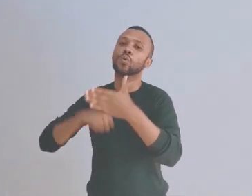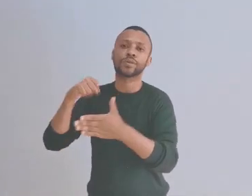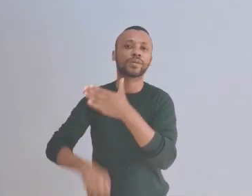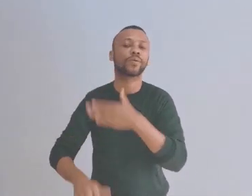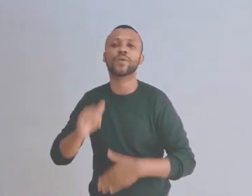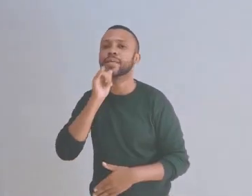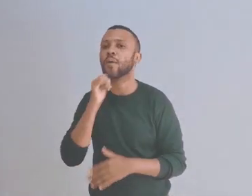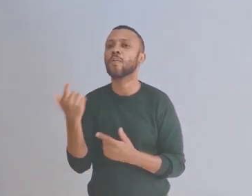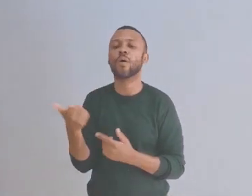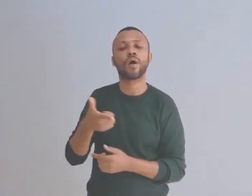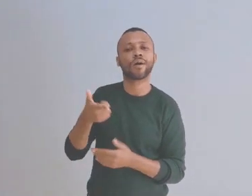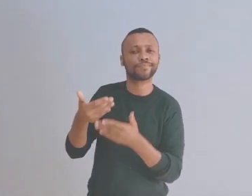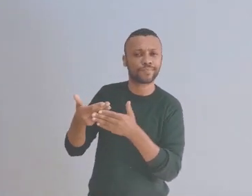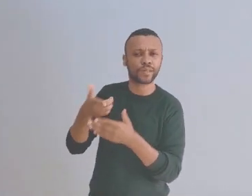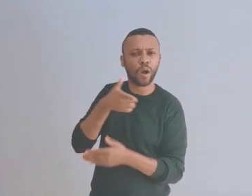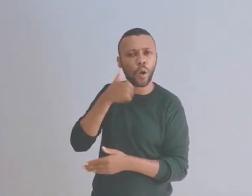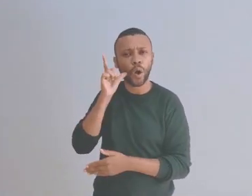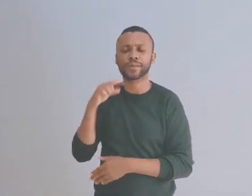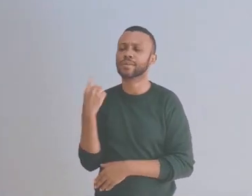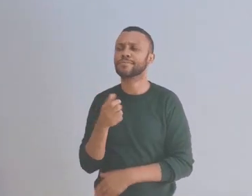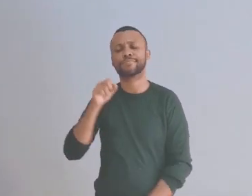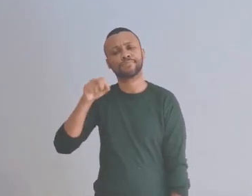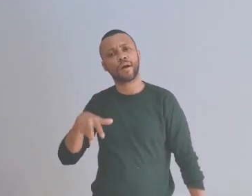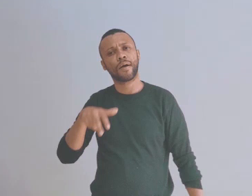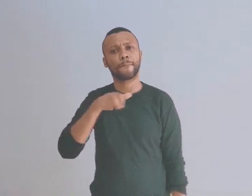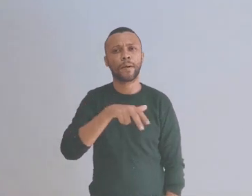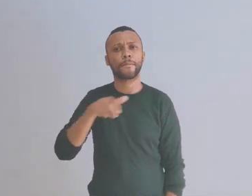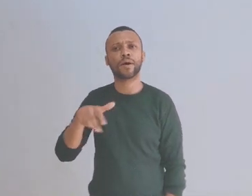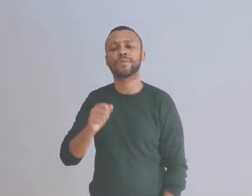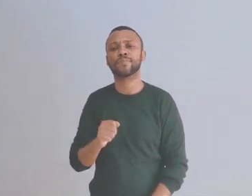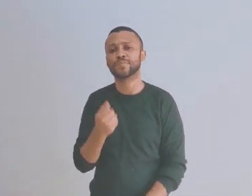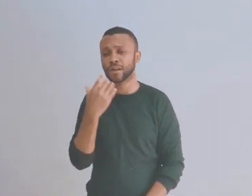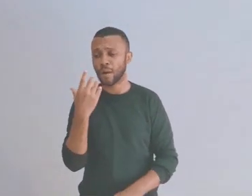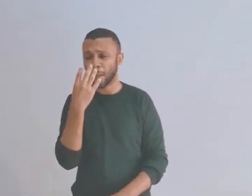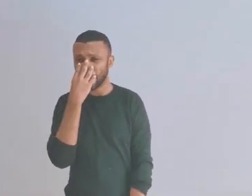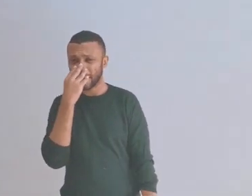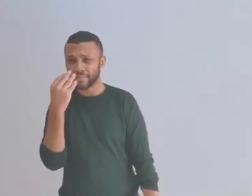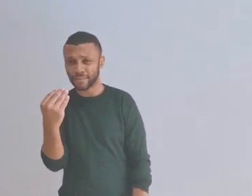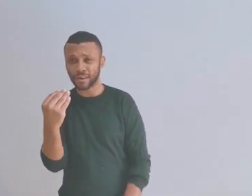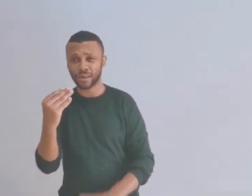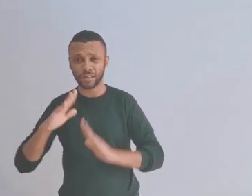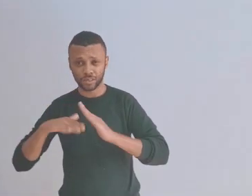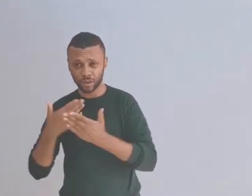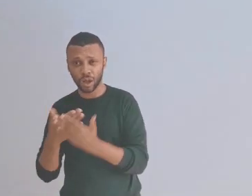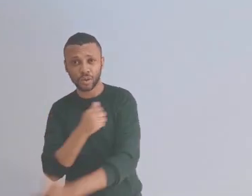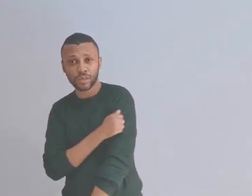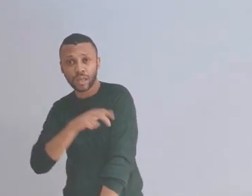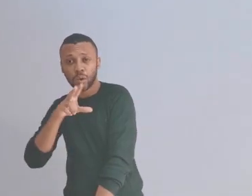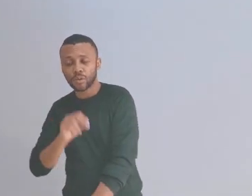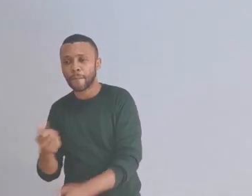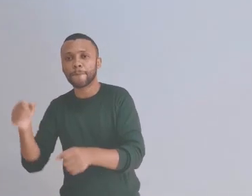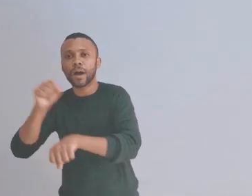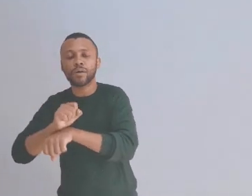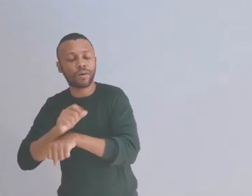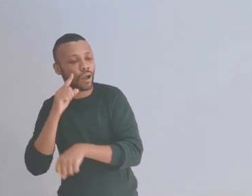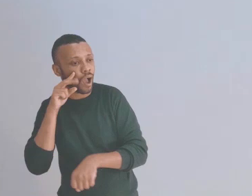mesmo. Tava andando, voltando para casa. Uma van escolar parou com os alunos tiraram foto